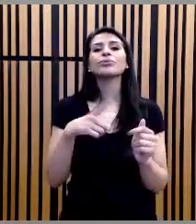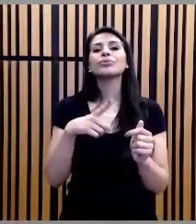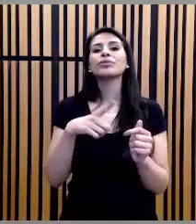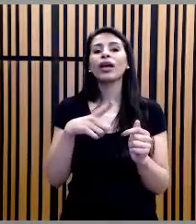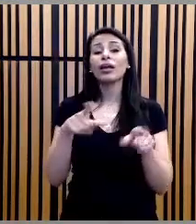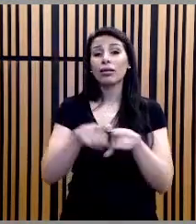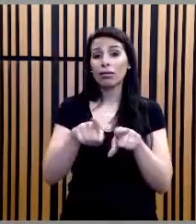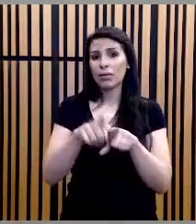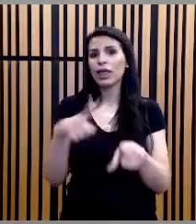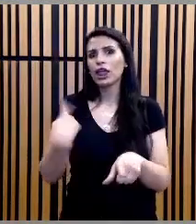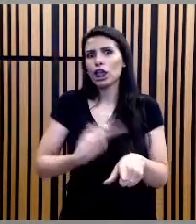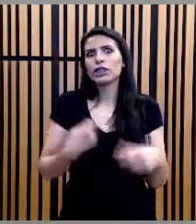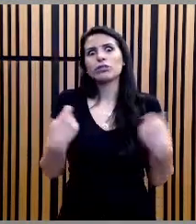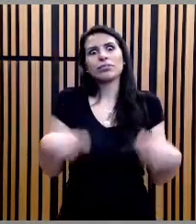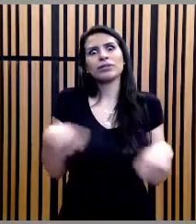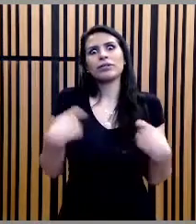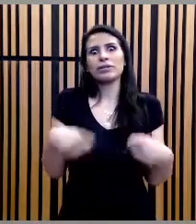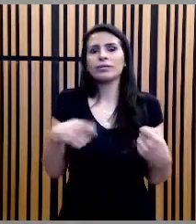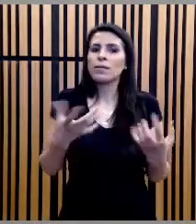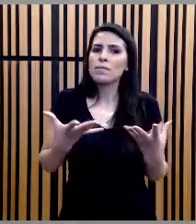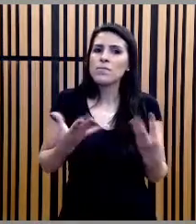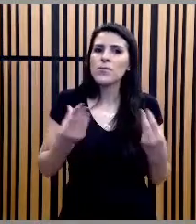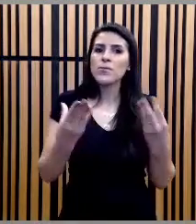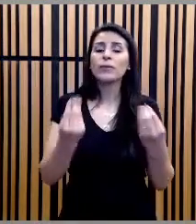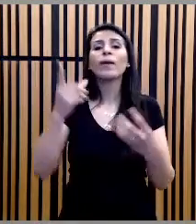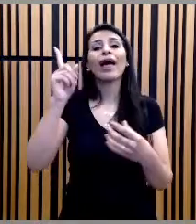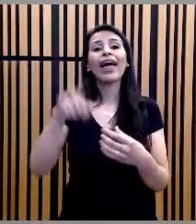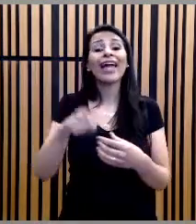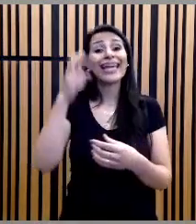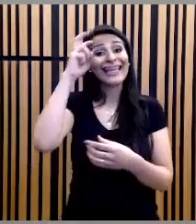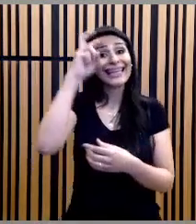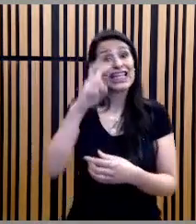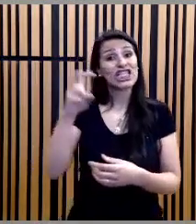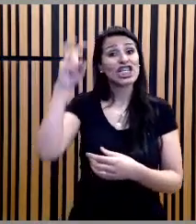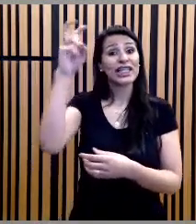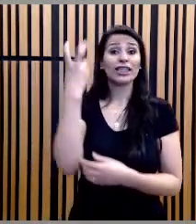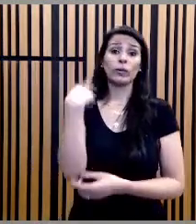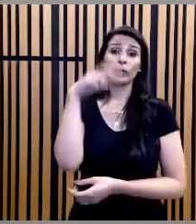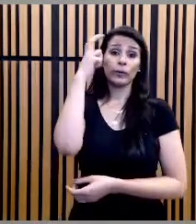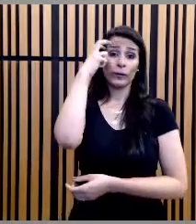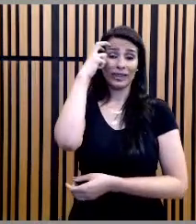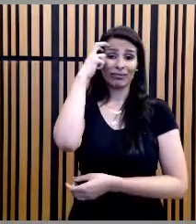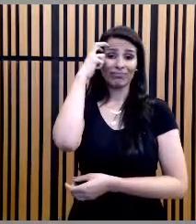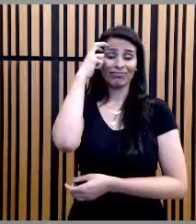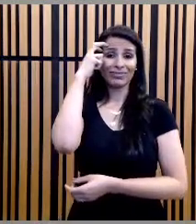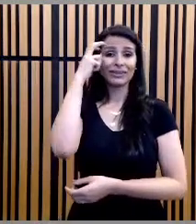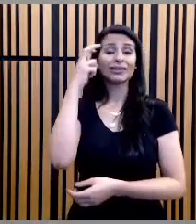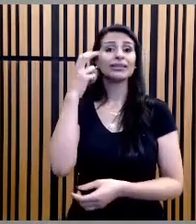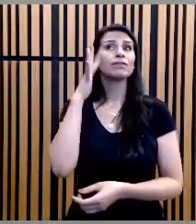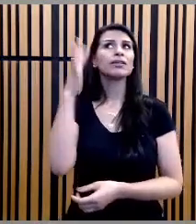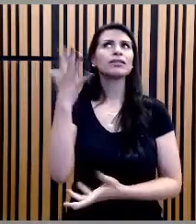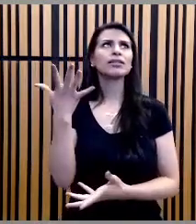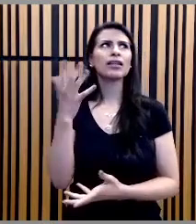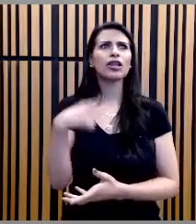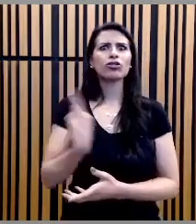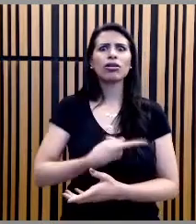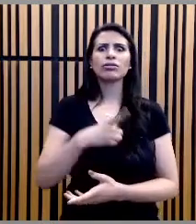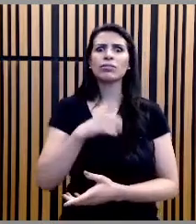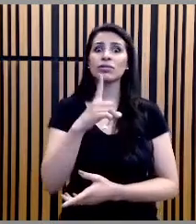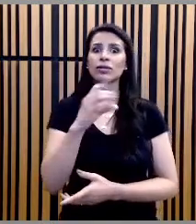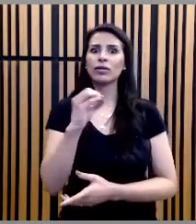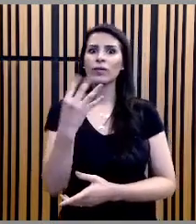precisa muito hoje, que é a nossa inteligência cultural, pessoal. Vocês imaginem, né? A gente tem aí 104